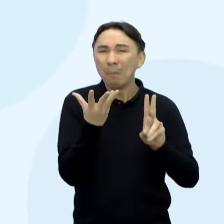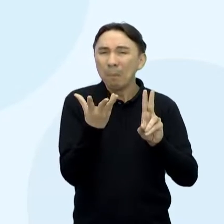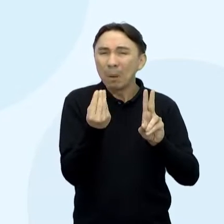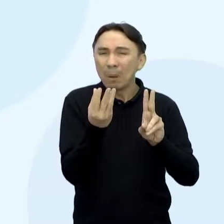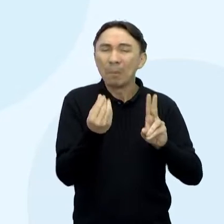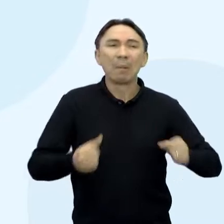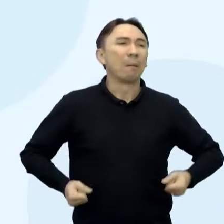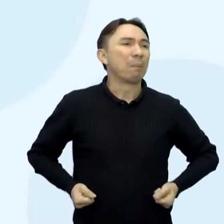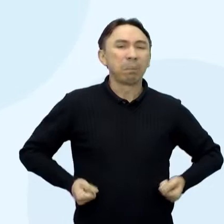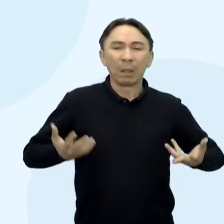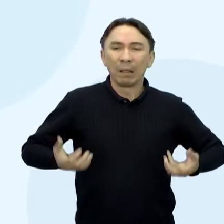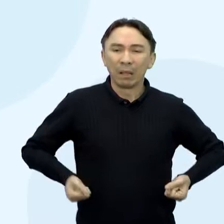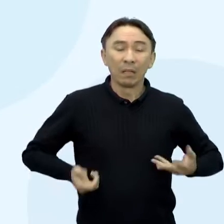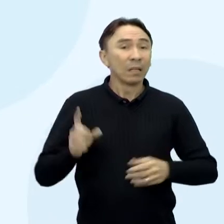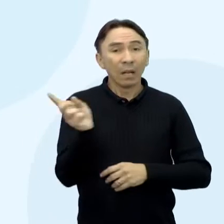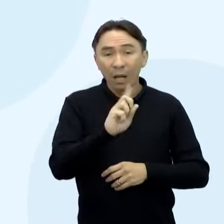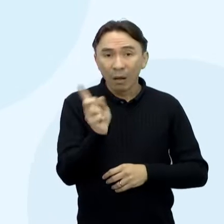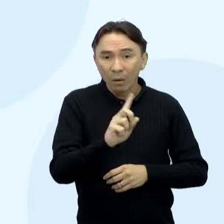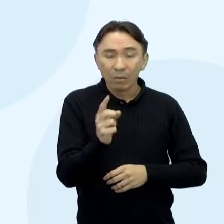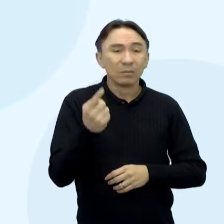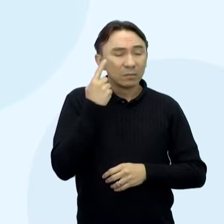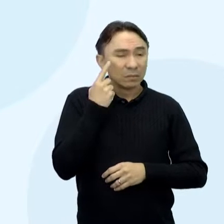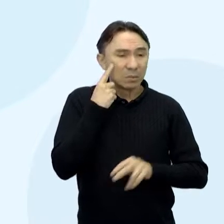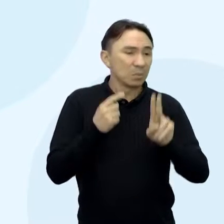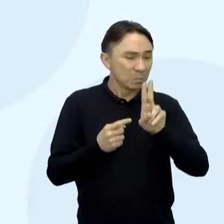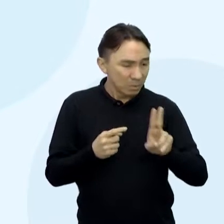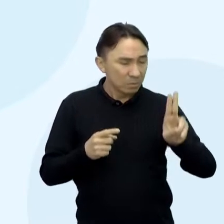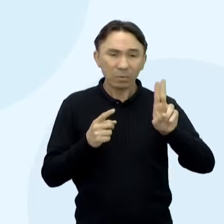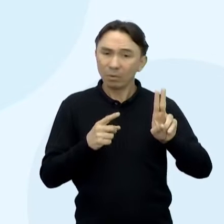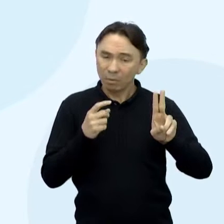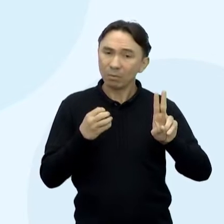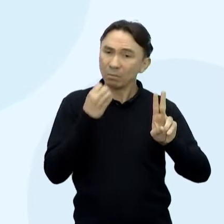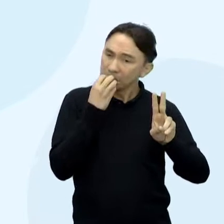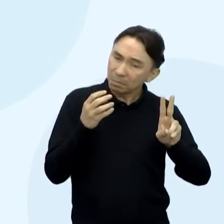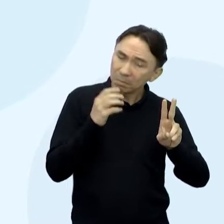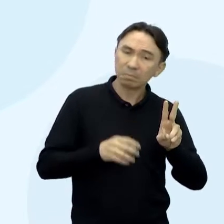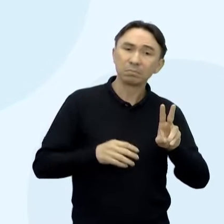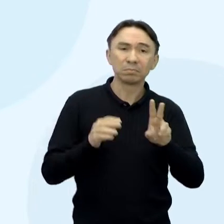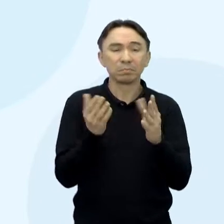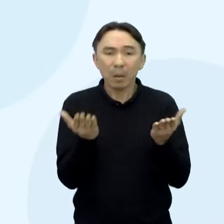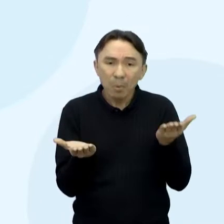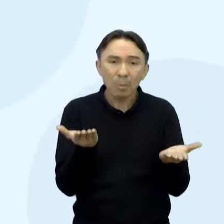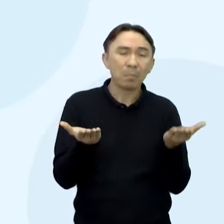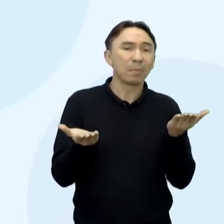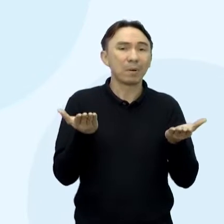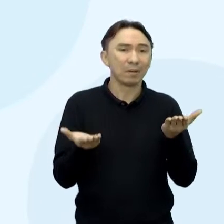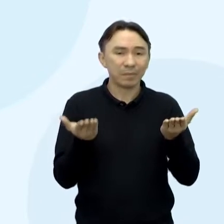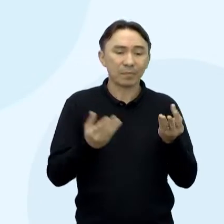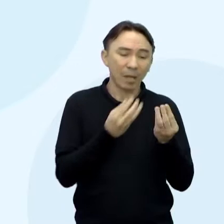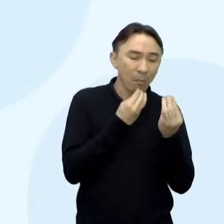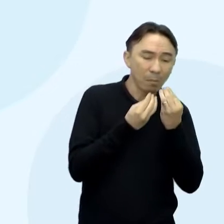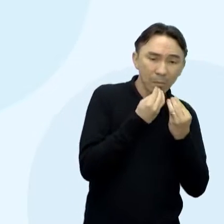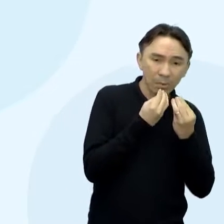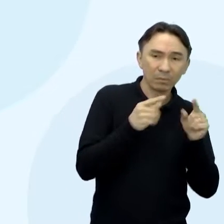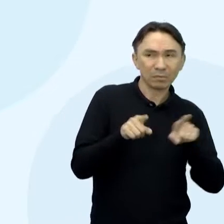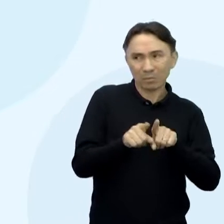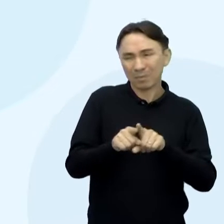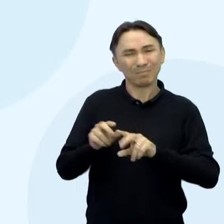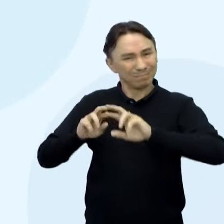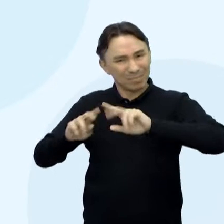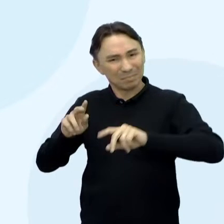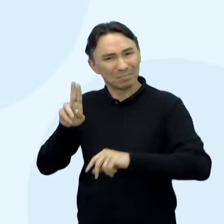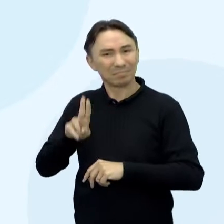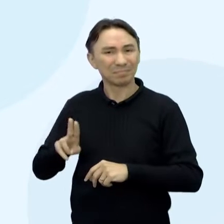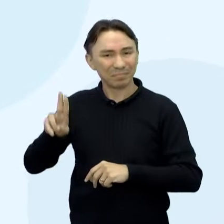aquilo que é necessário a você, tanto de alimentos quanto de bens de consumo, né? Redução, ou